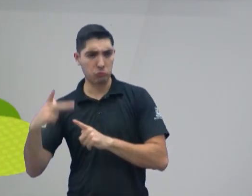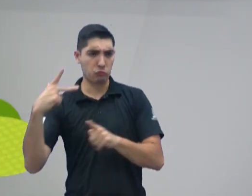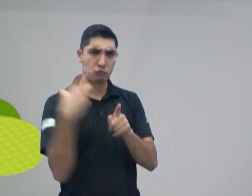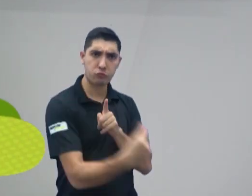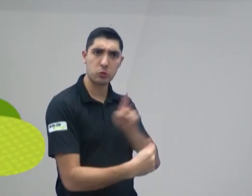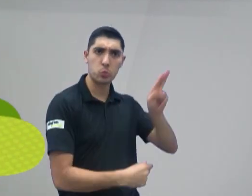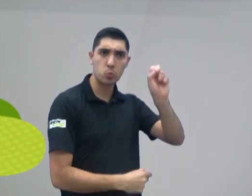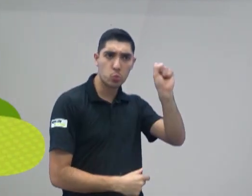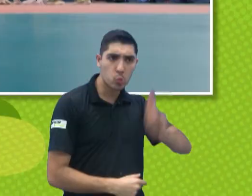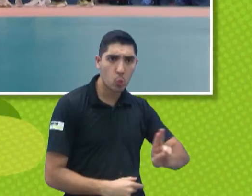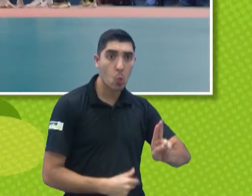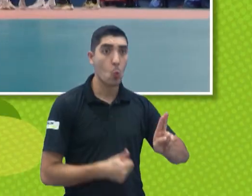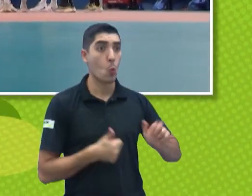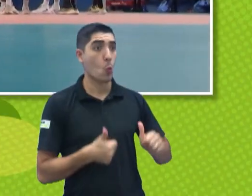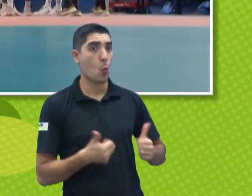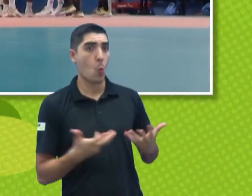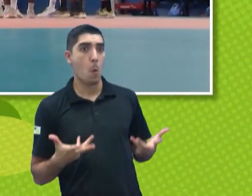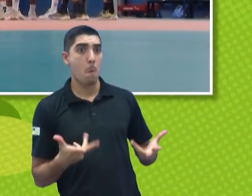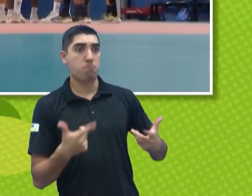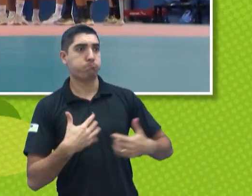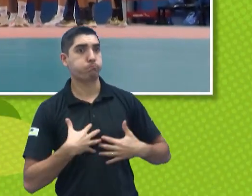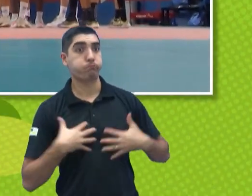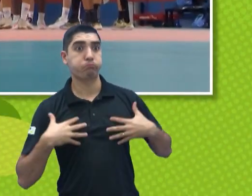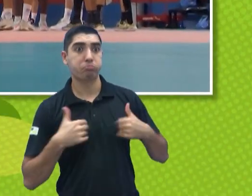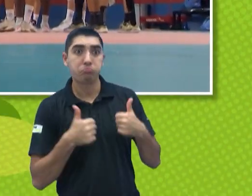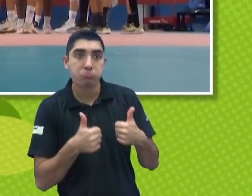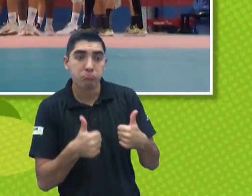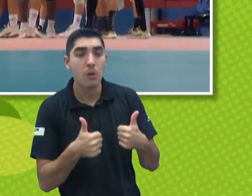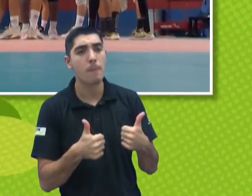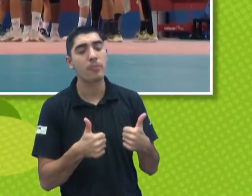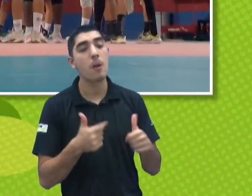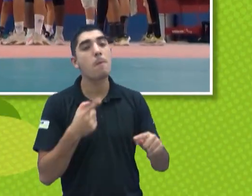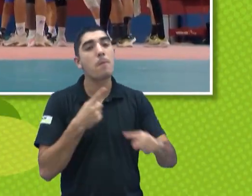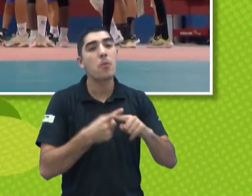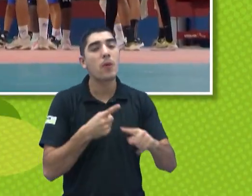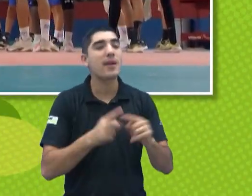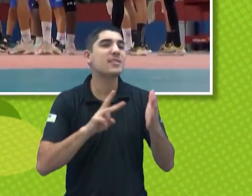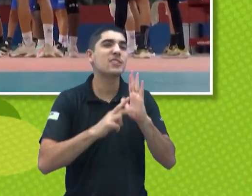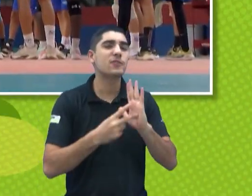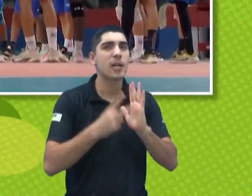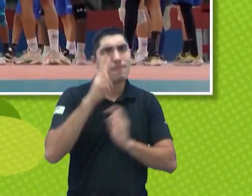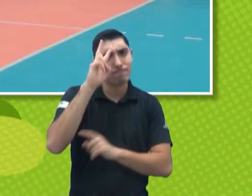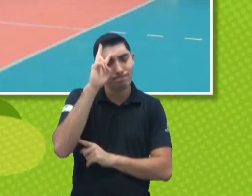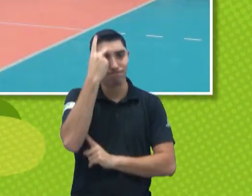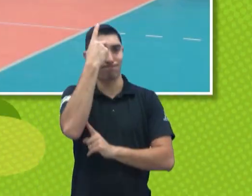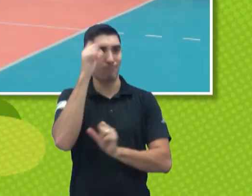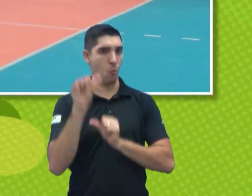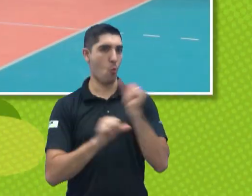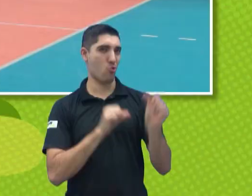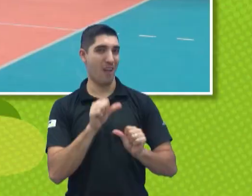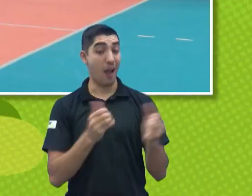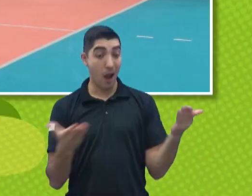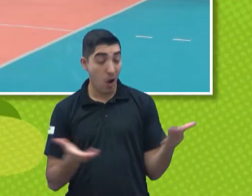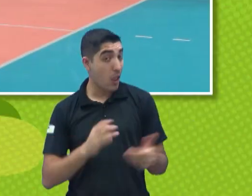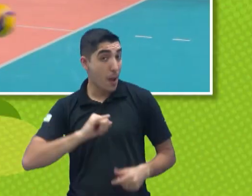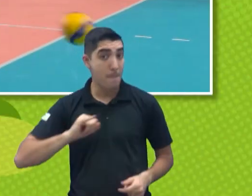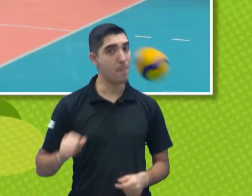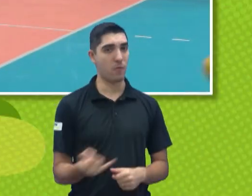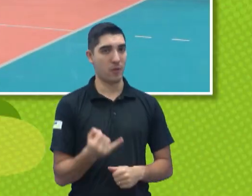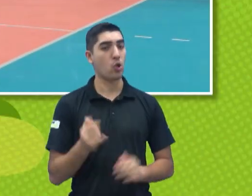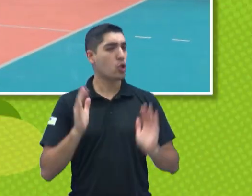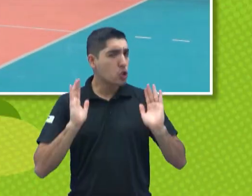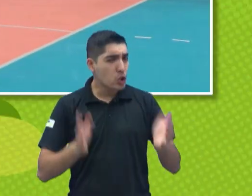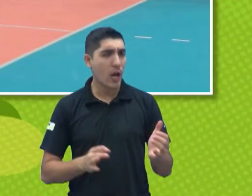última rodada. Uma questão, a gente sempre fala aqui sobre viradas, né? E às vezes aproveitar esses momentos, quando vira a tabela, quando vira, sei